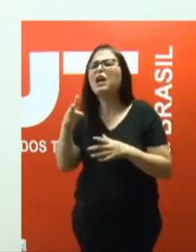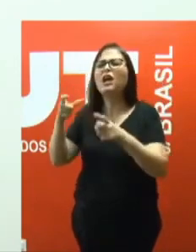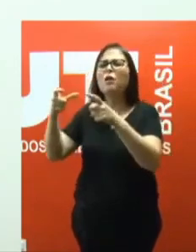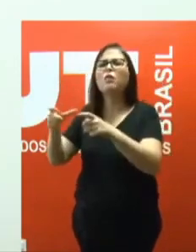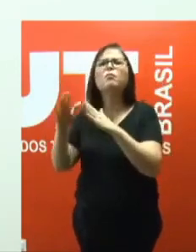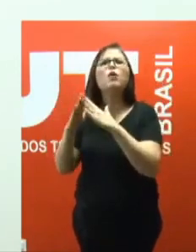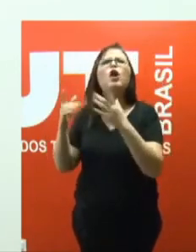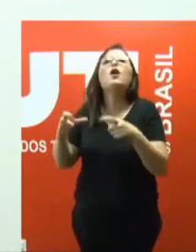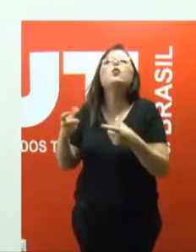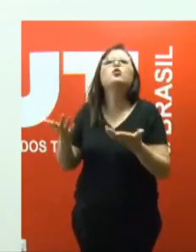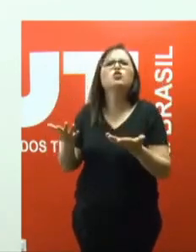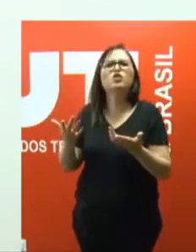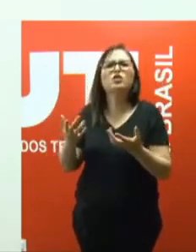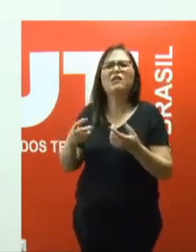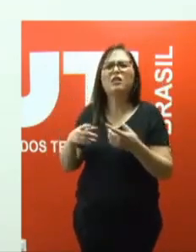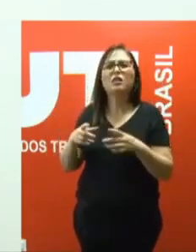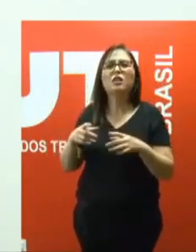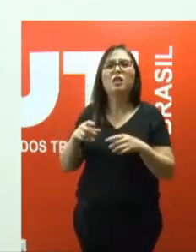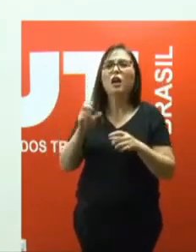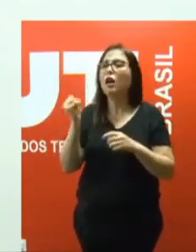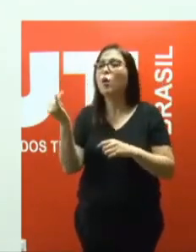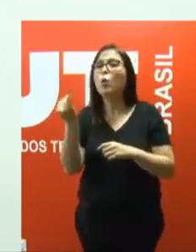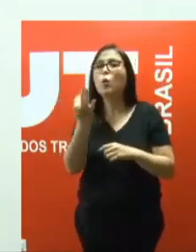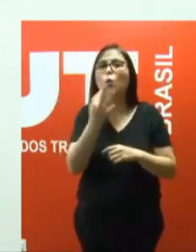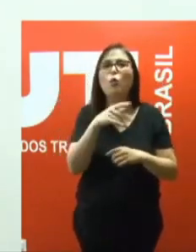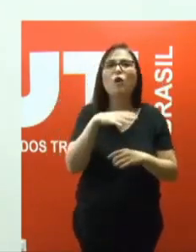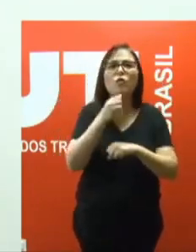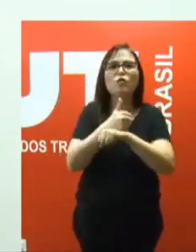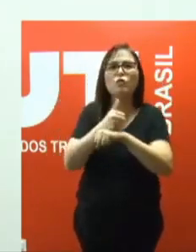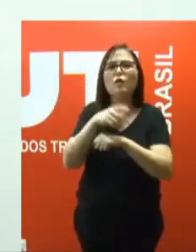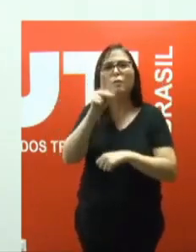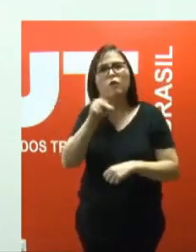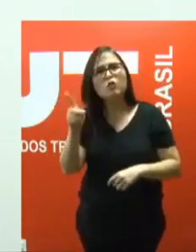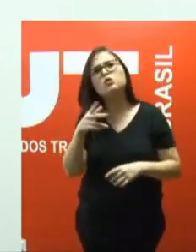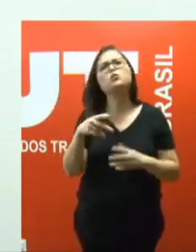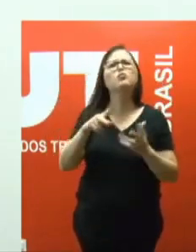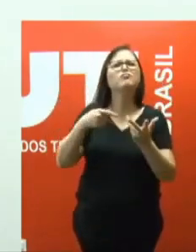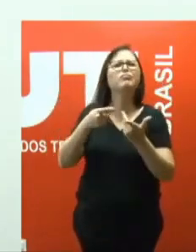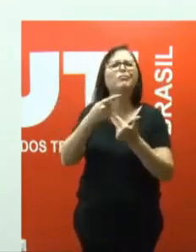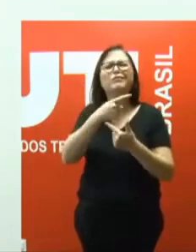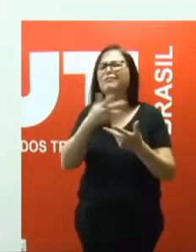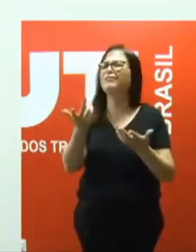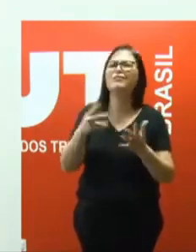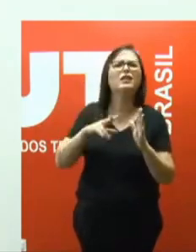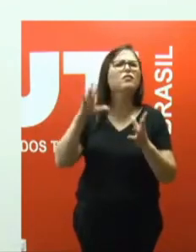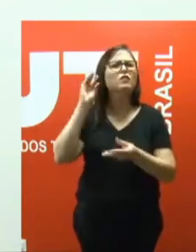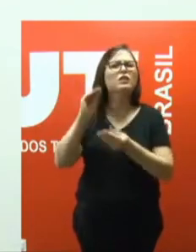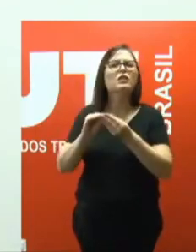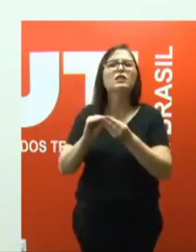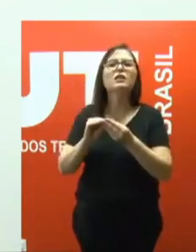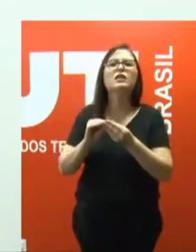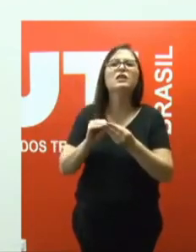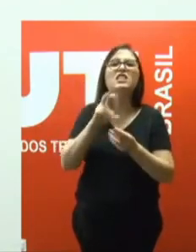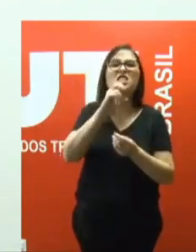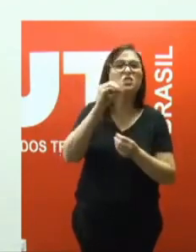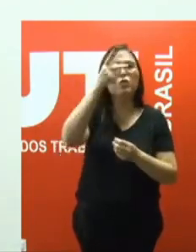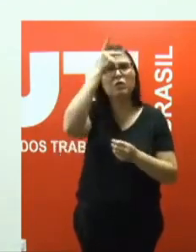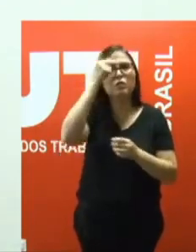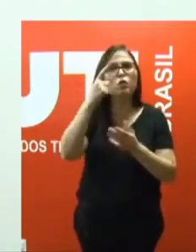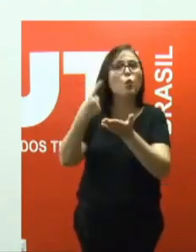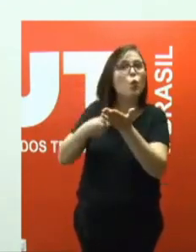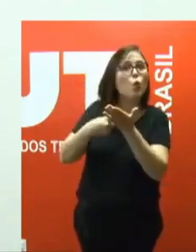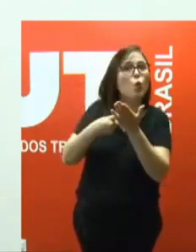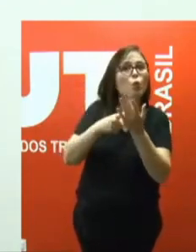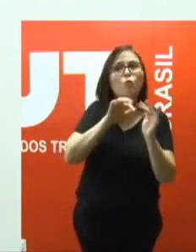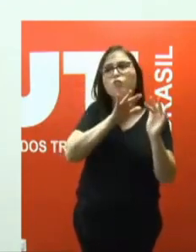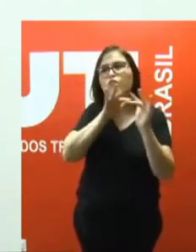não, é para conversar com ele, conversar com a mulher dele, conversar com o filho dele, incomodar a tranquilidade